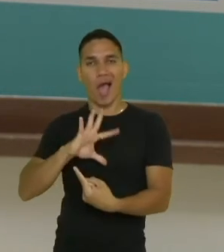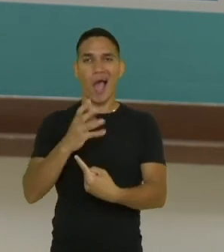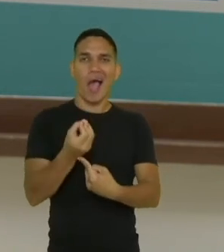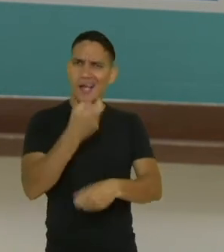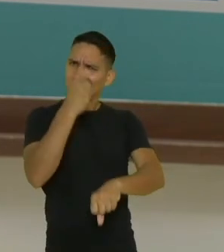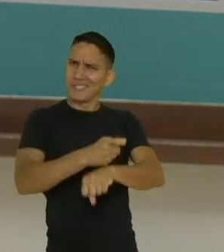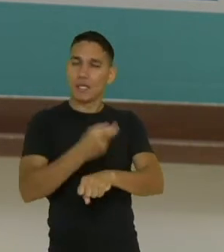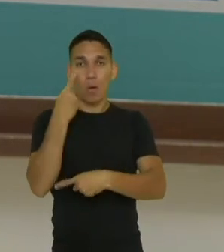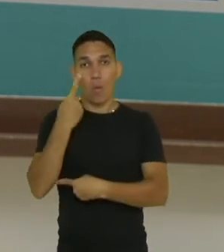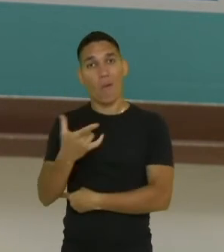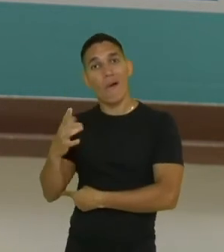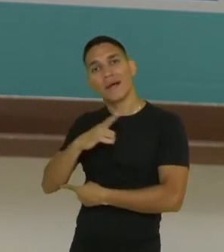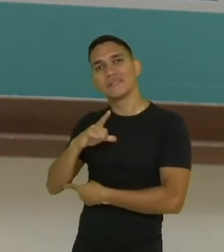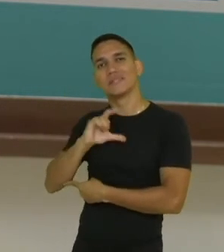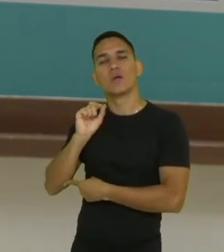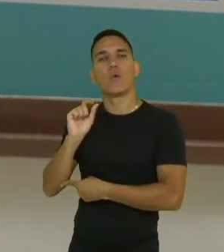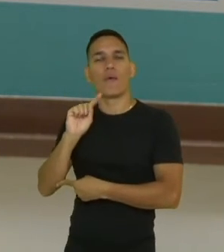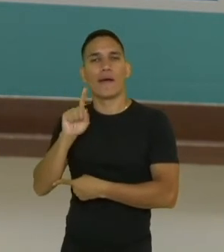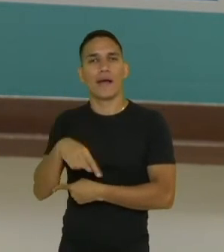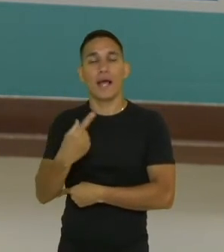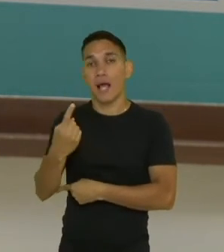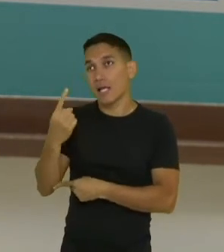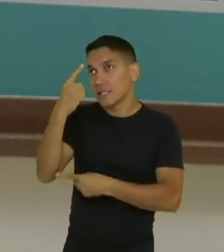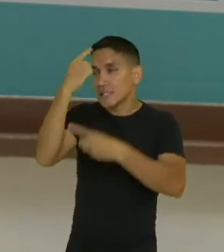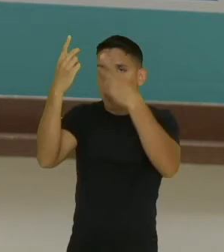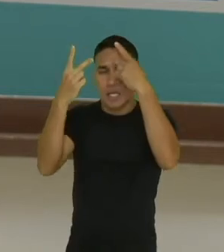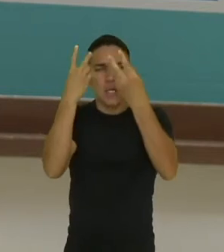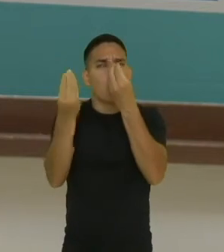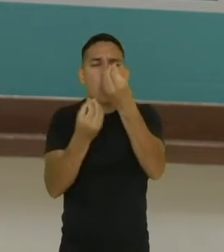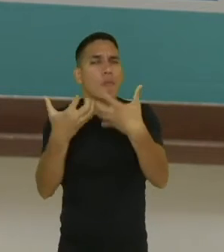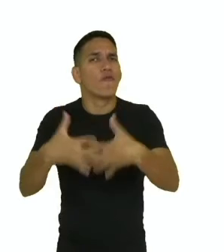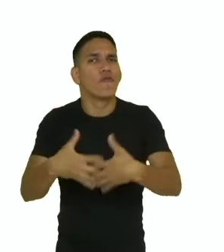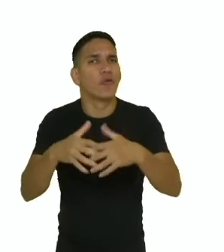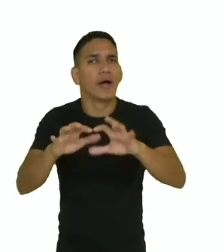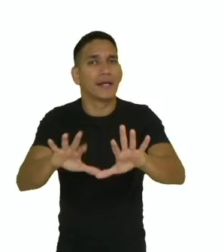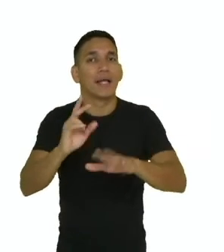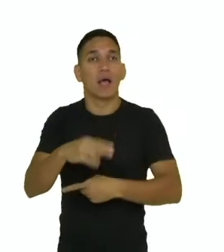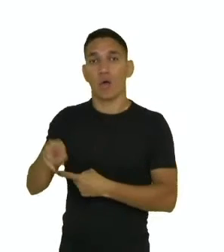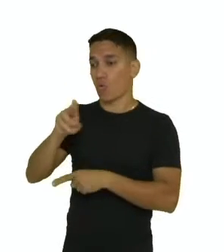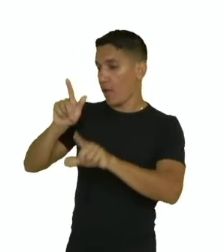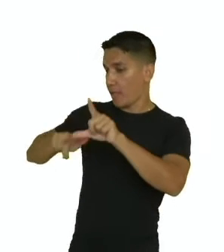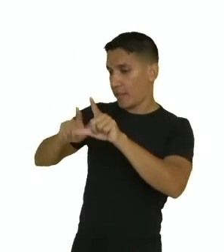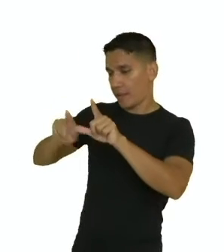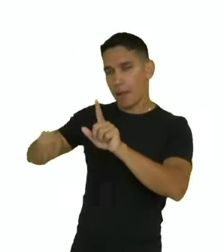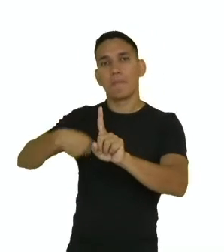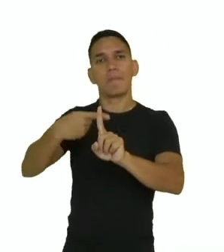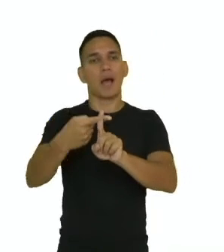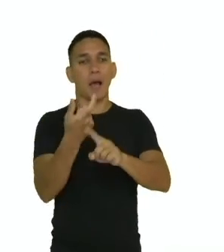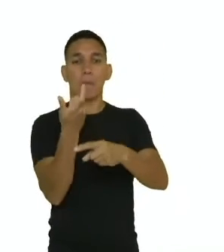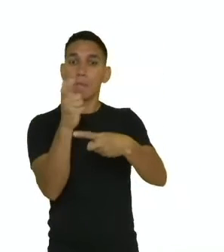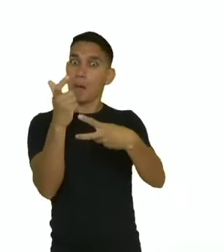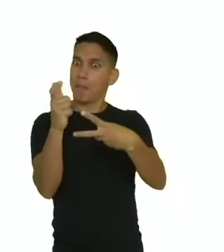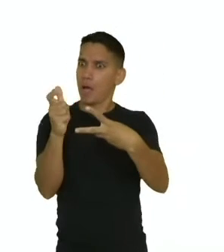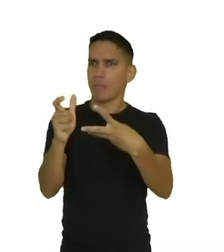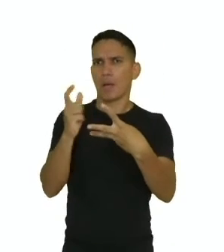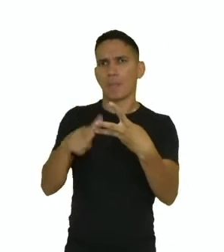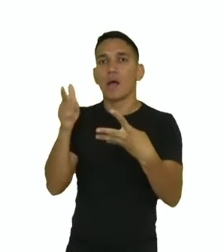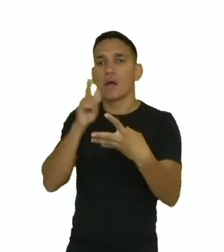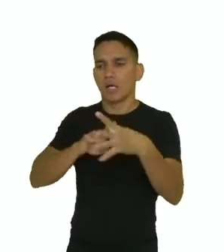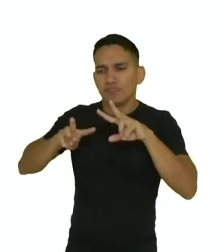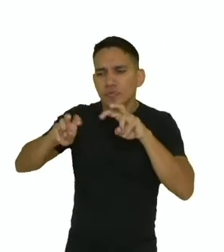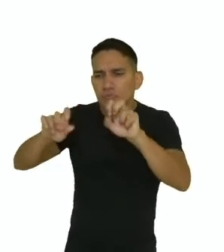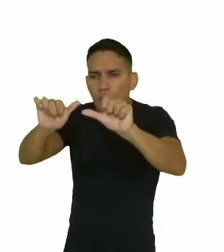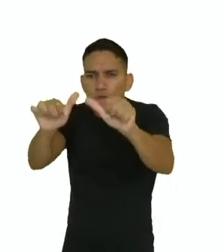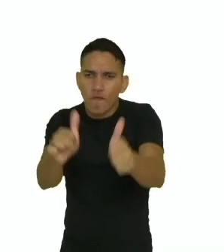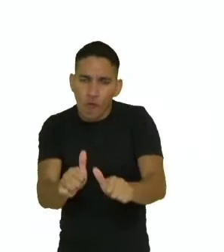concreta. Aqui nós temos uma ideia do que é isto. É a utilização de letras e palavras que exploram suas formas e seus